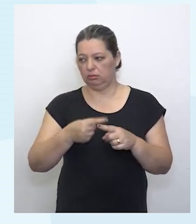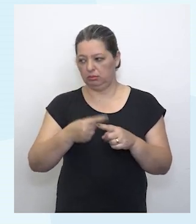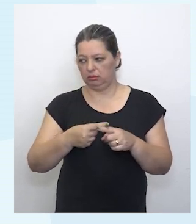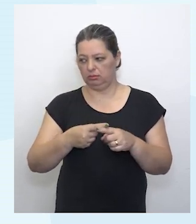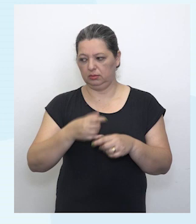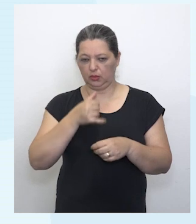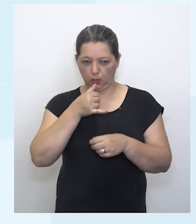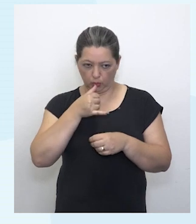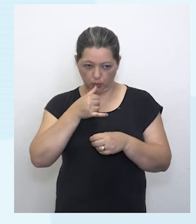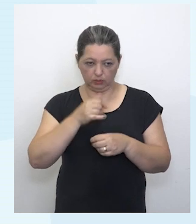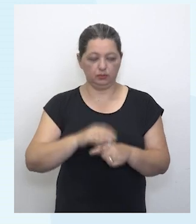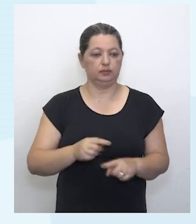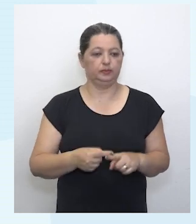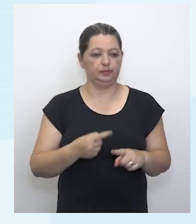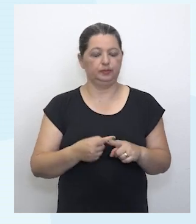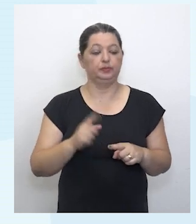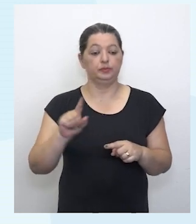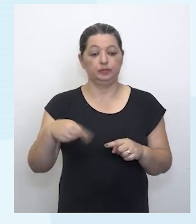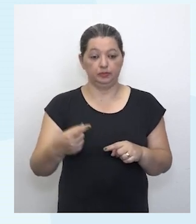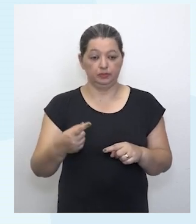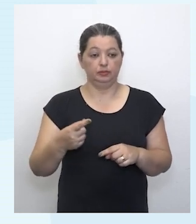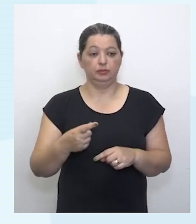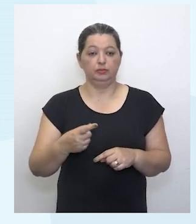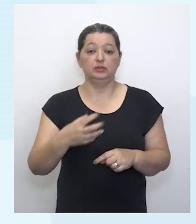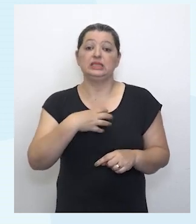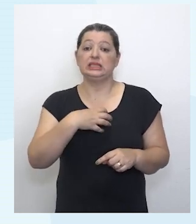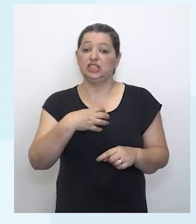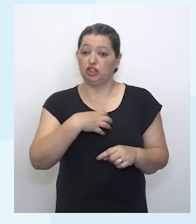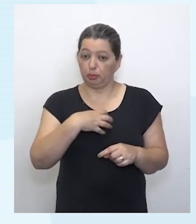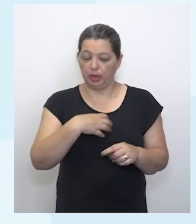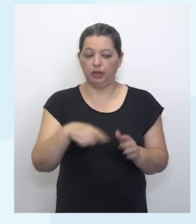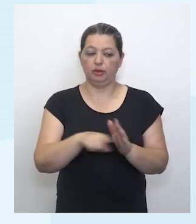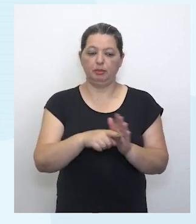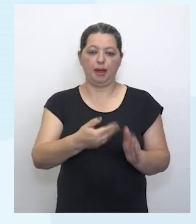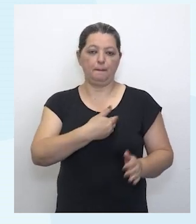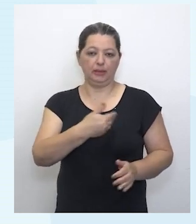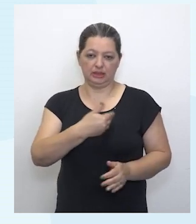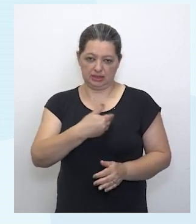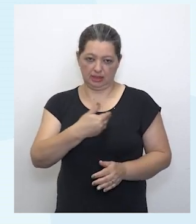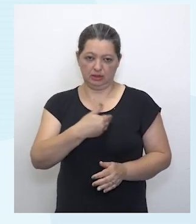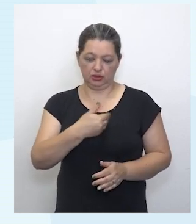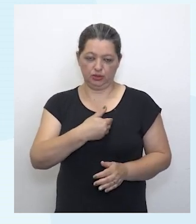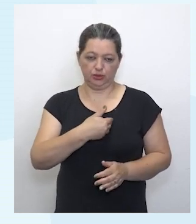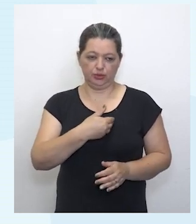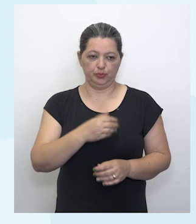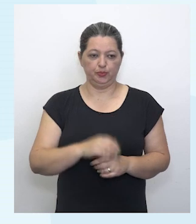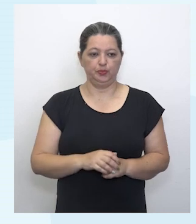manhã. Em seguida, lista de sentimentos: amizade,